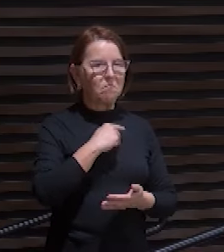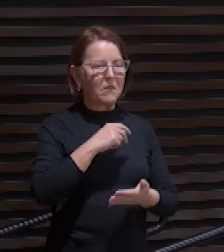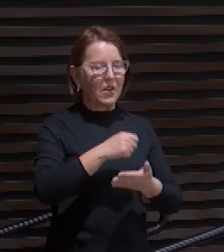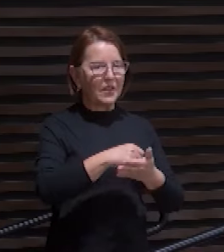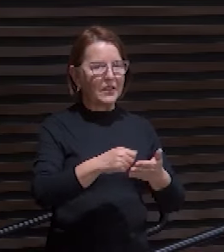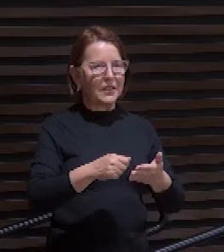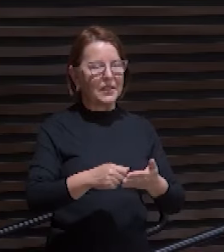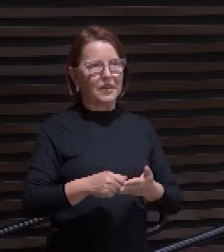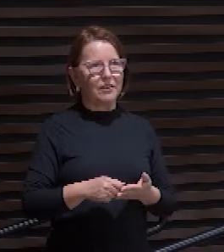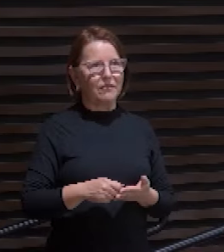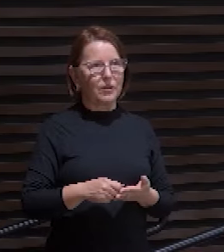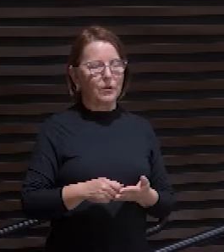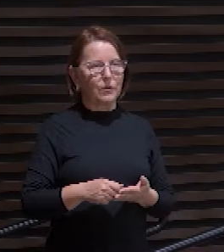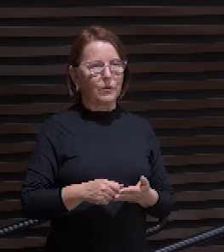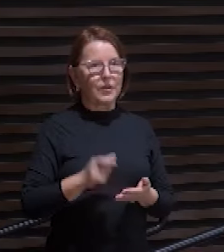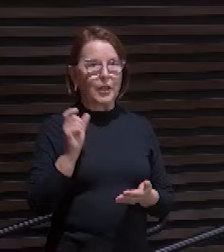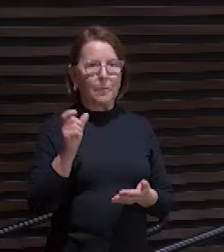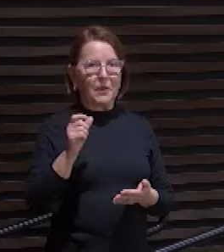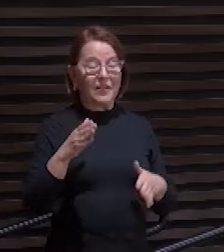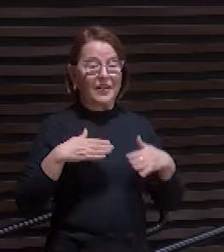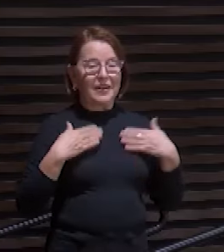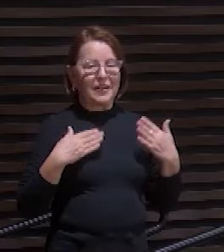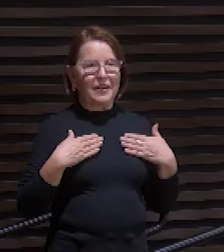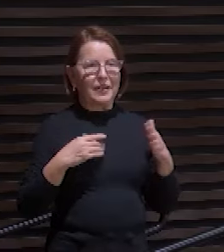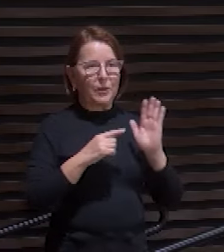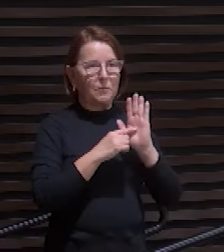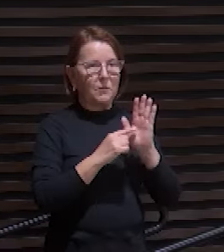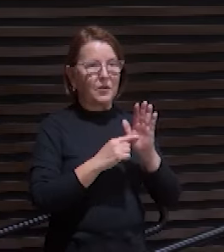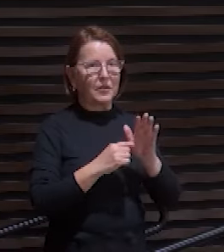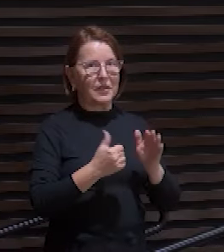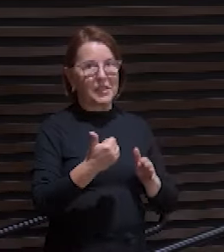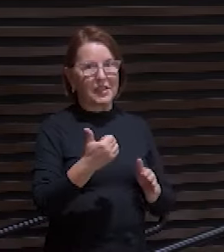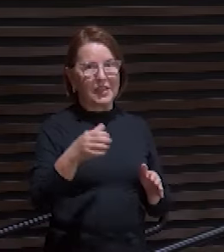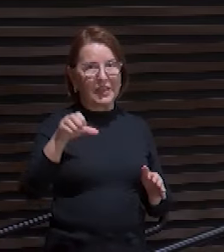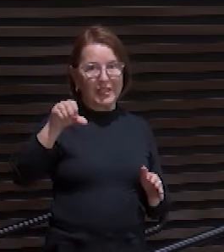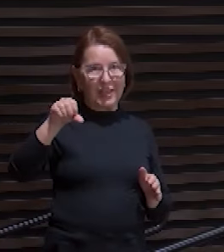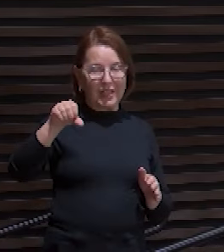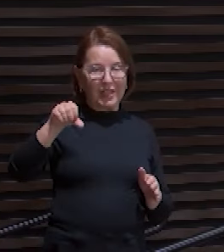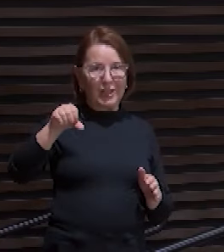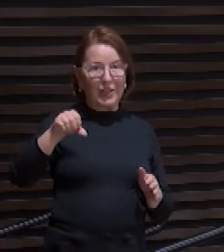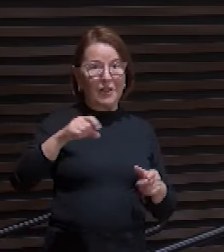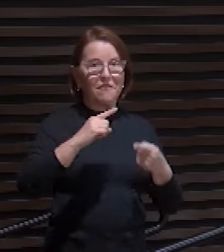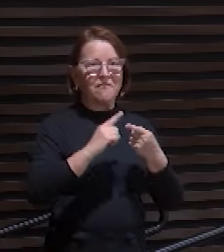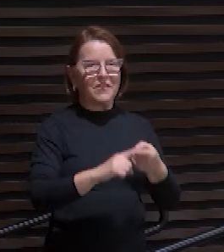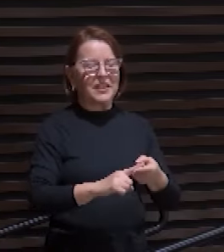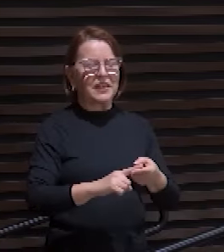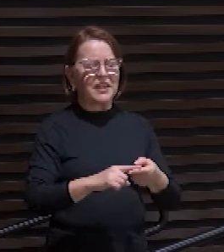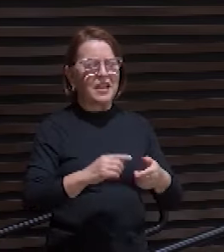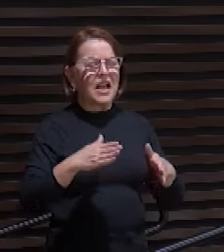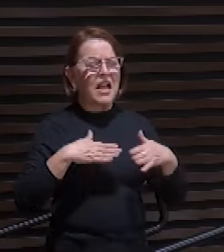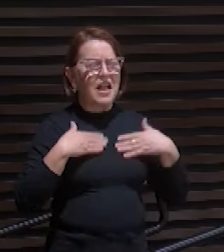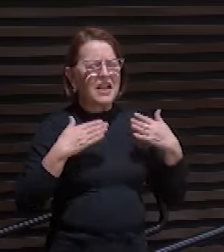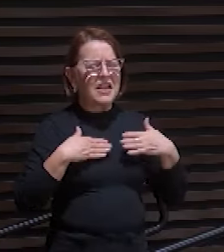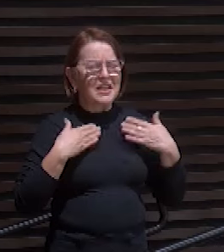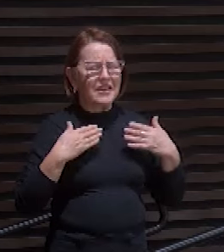aparece 19 vezes a palavra alegria. Alegrai-vos, outra vez digo alegrai-vos. Alegrai-vos sempre.